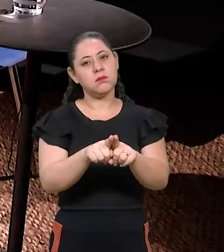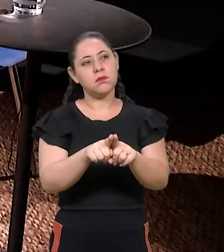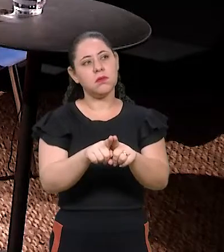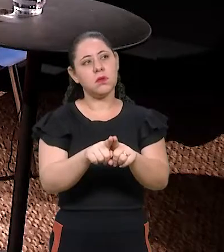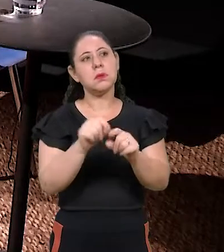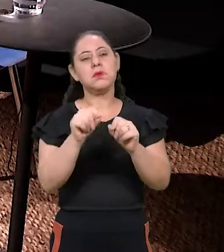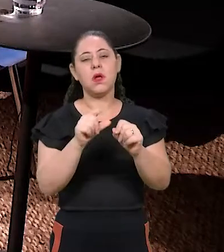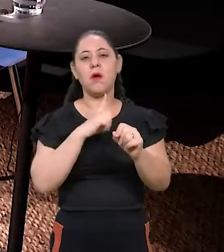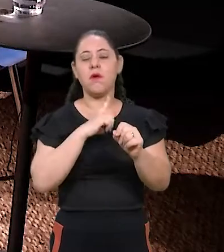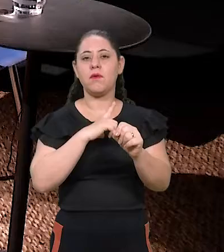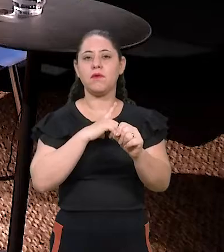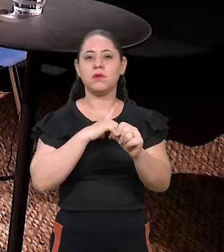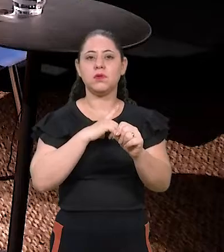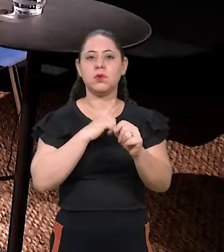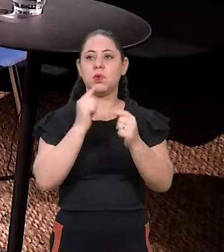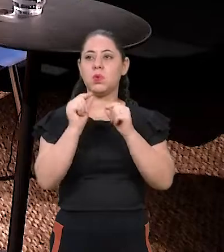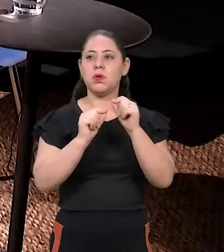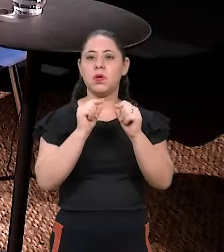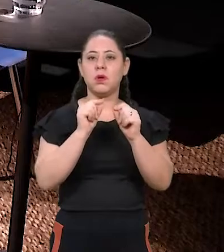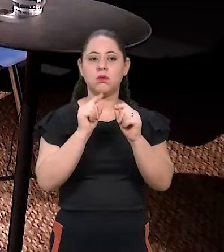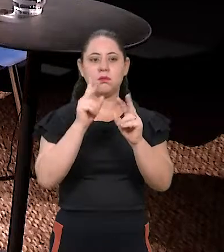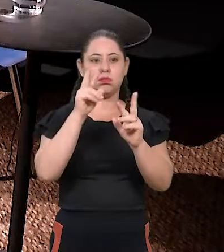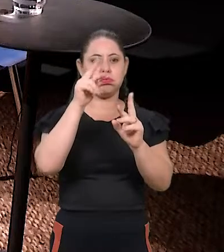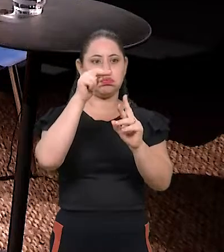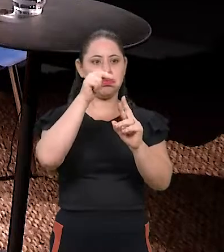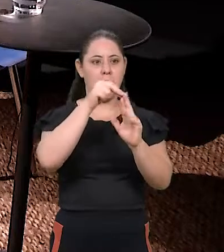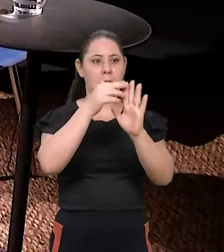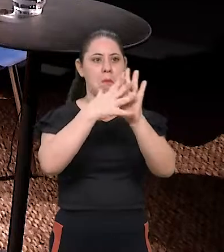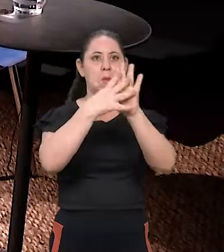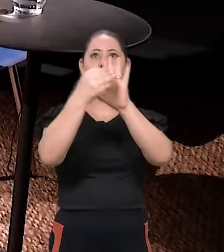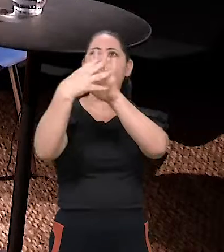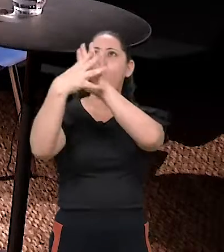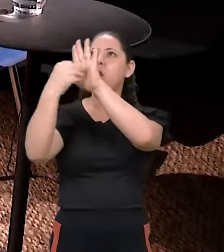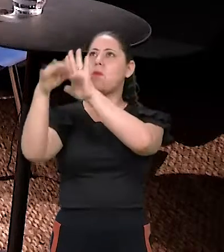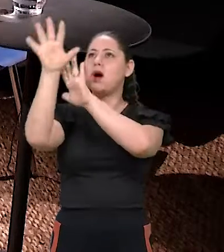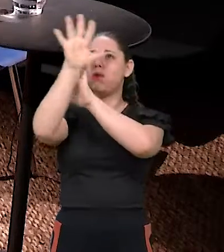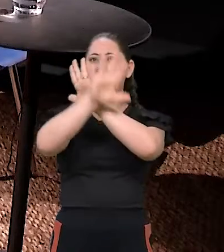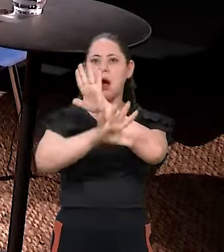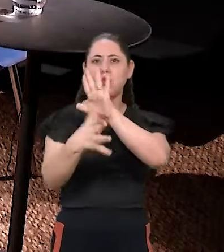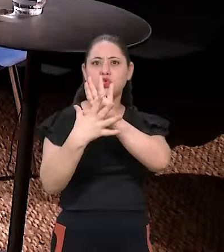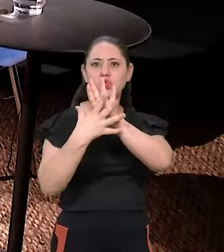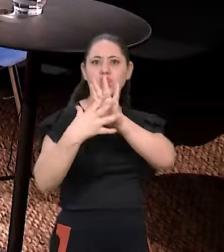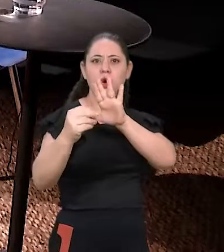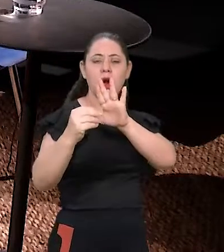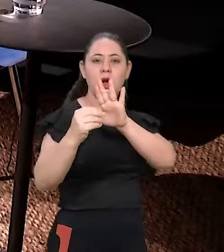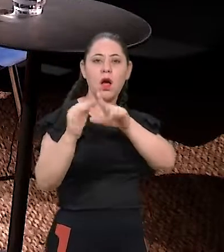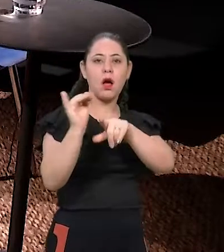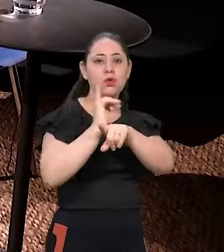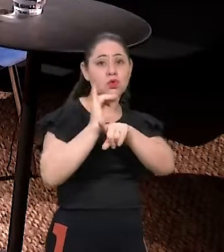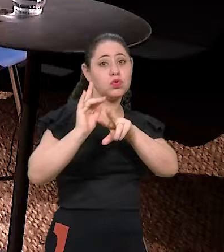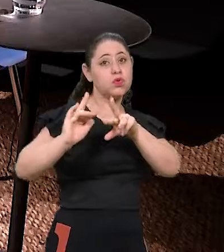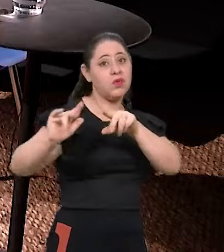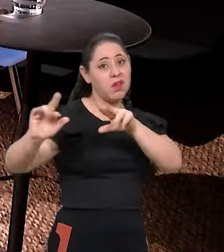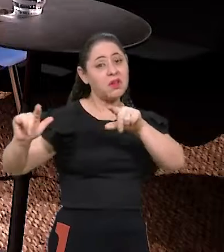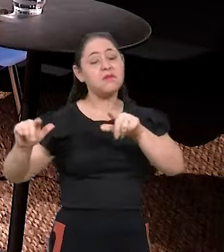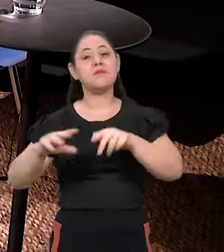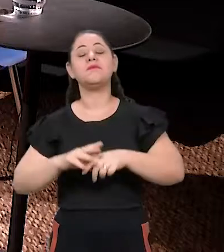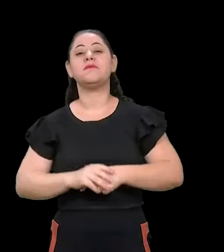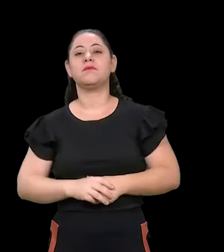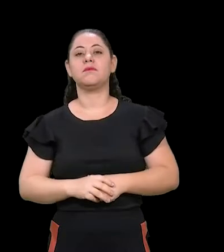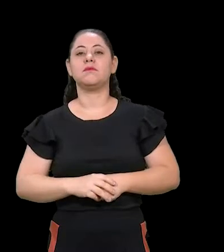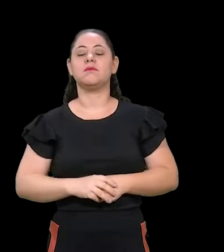aqui, ele ganhou uma expressividade nacional muito interessante, né? Passou a ser modelo também e precursor de várias